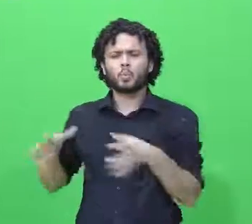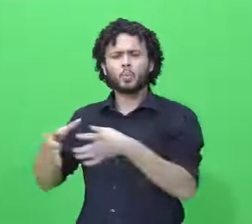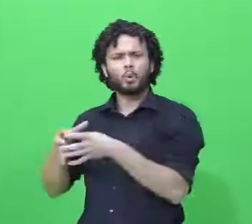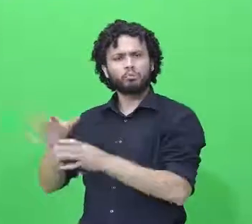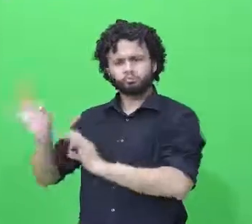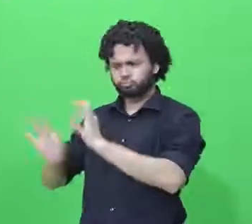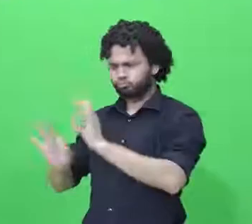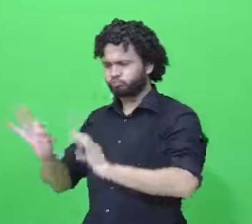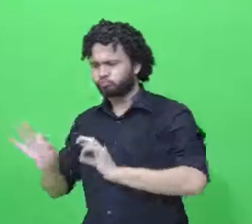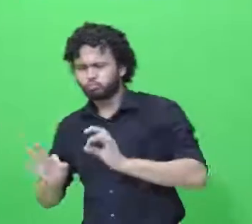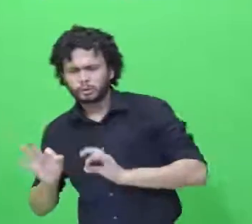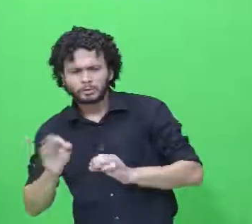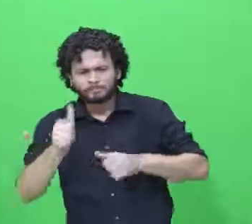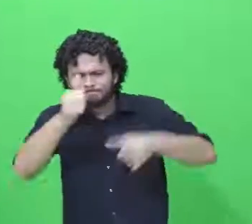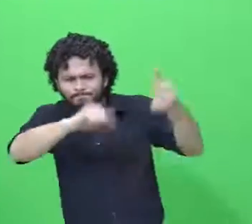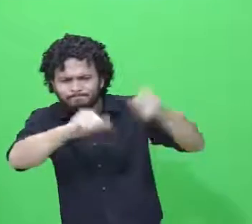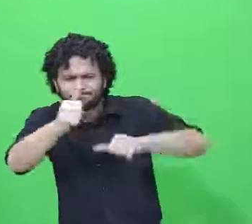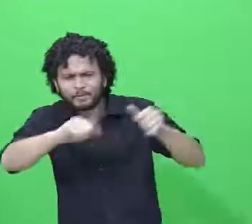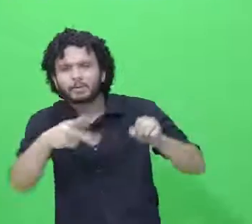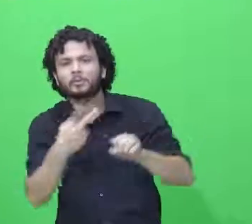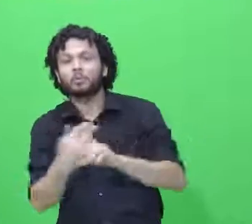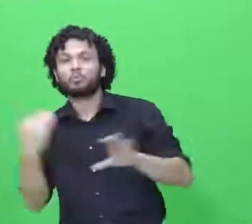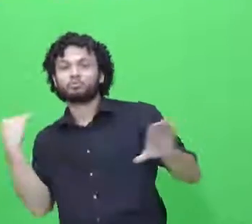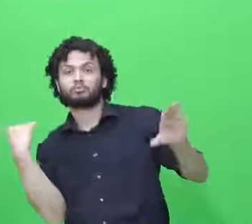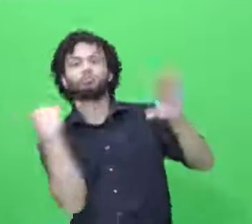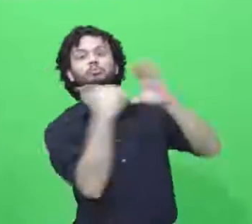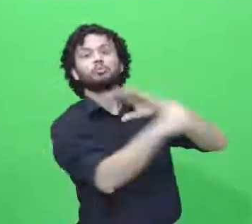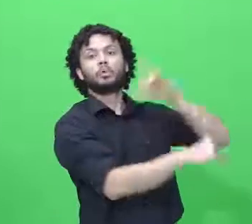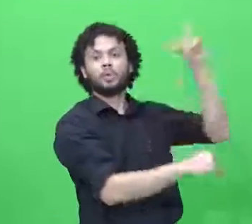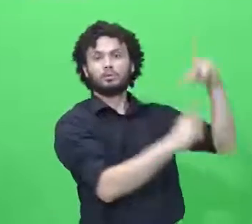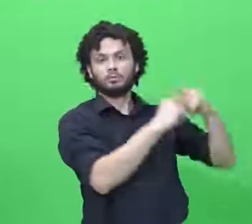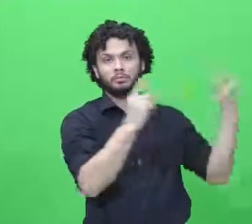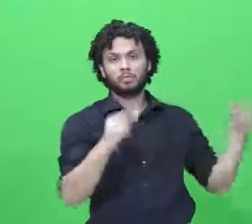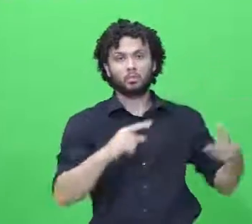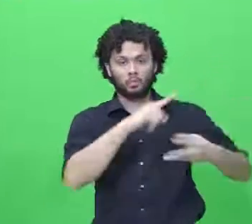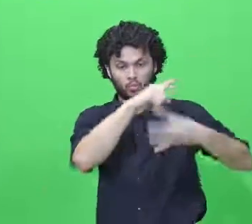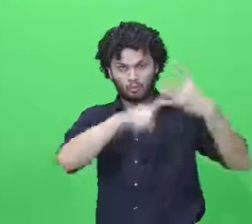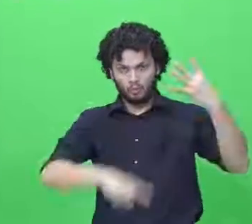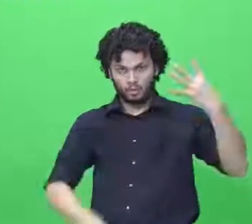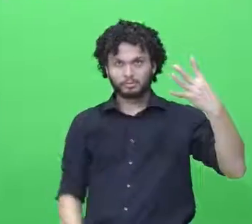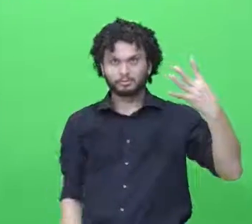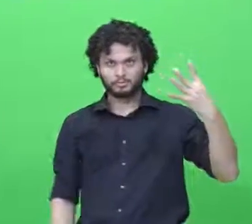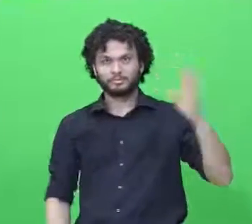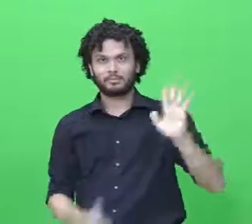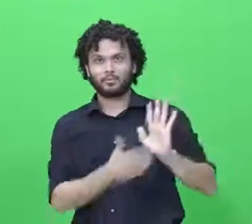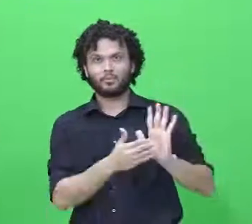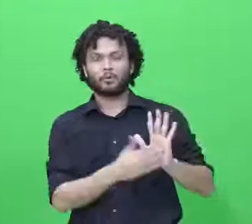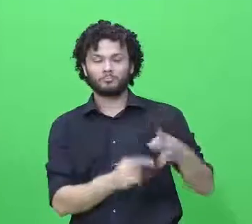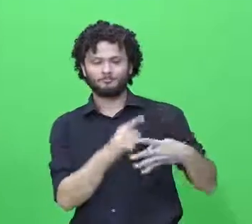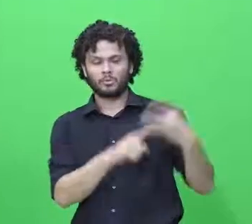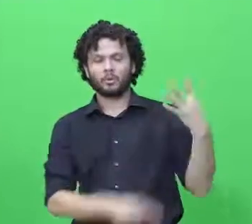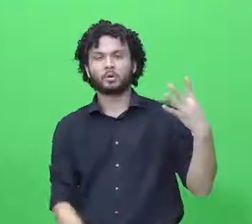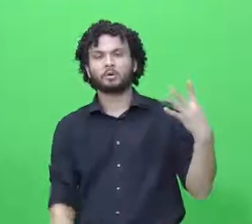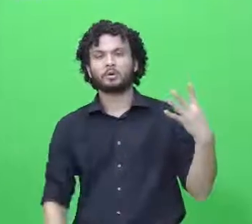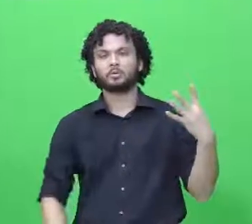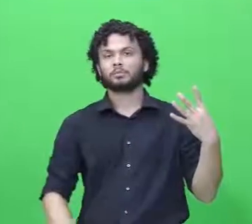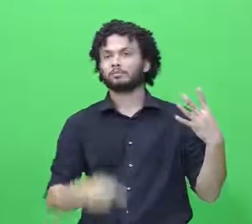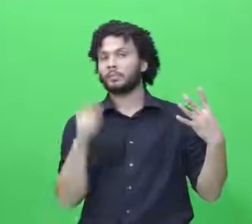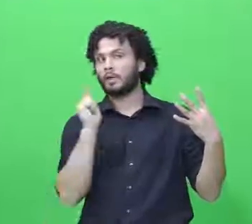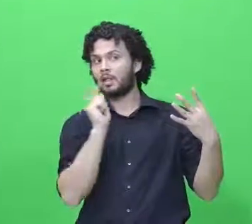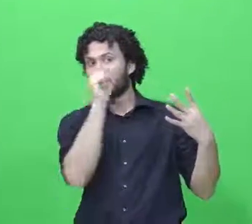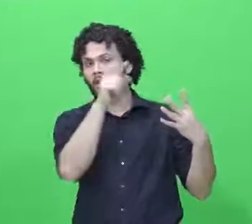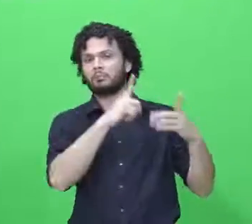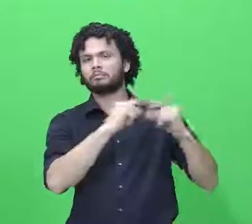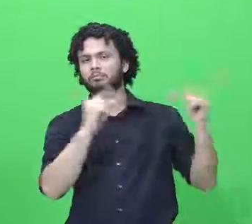né? E aí a gente manda para o CEFOR apenas 4 propostas. 4, né? Dessas 4, o CEFOR, que é